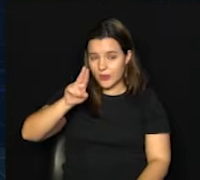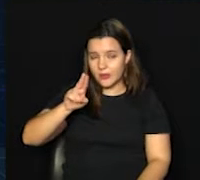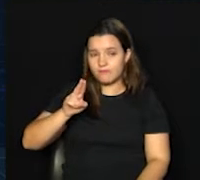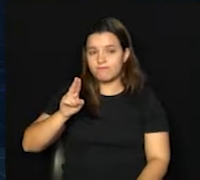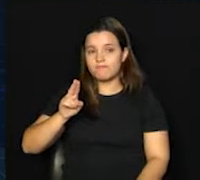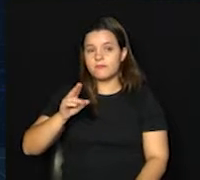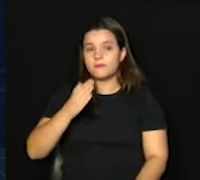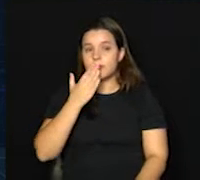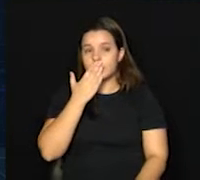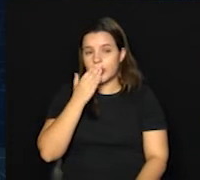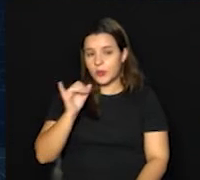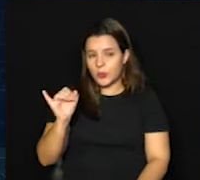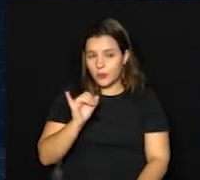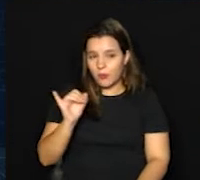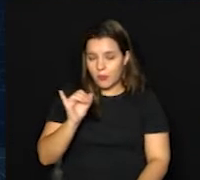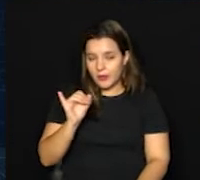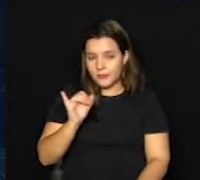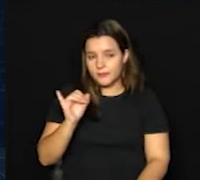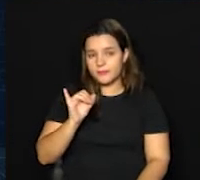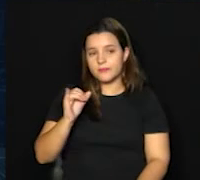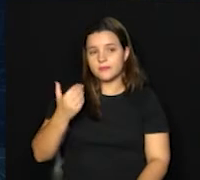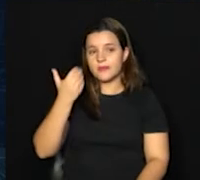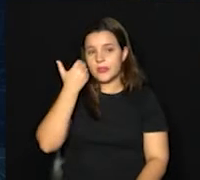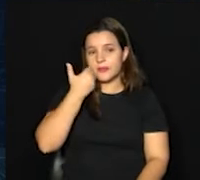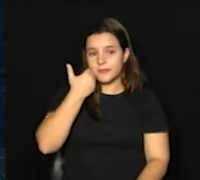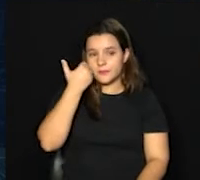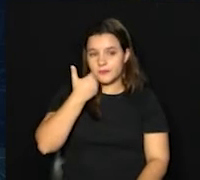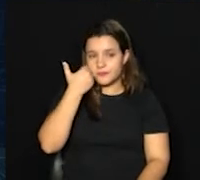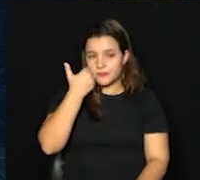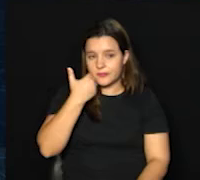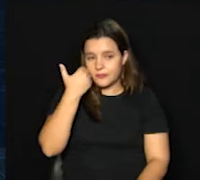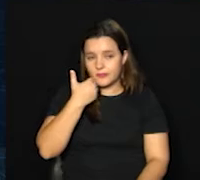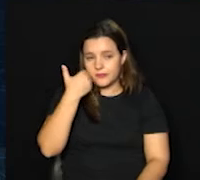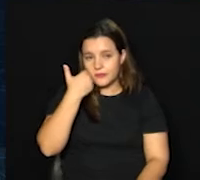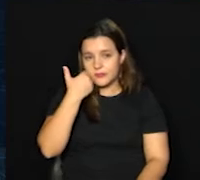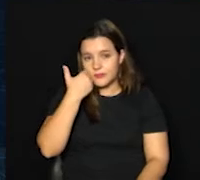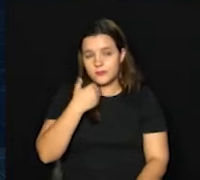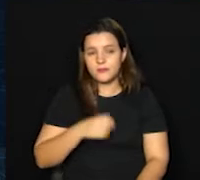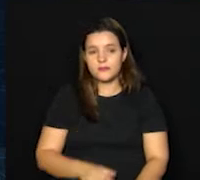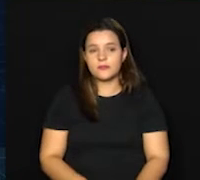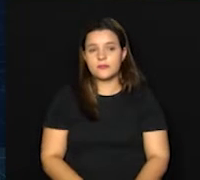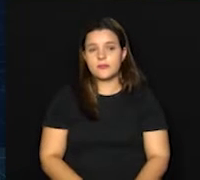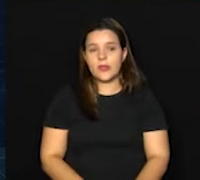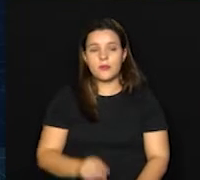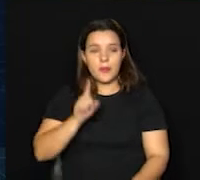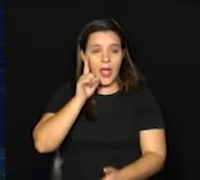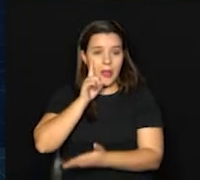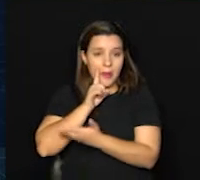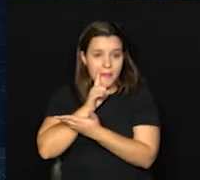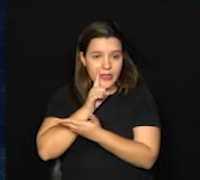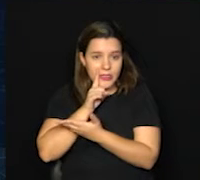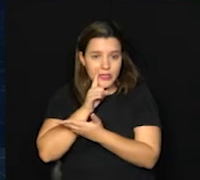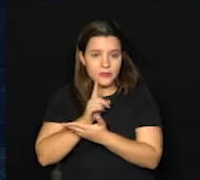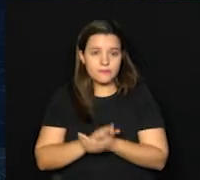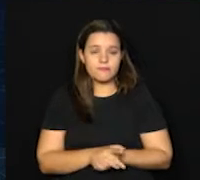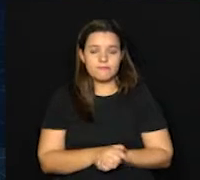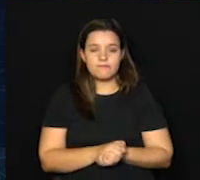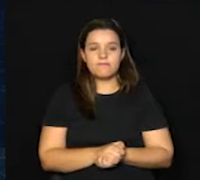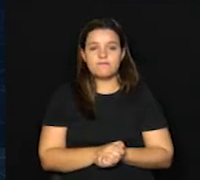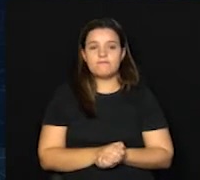242 óbitos, Indaiatuba 210, Santa Bárbara do Oeste com 179,